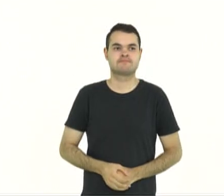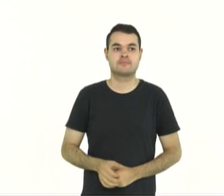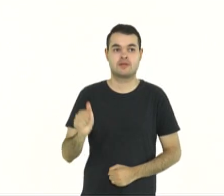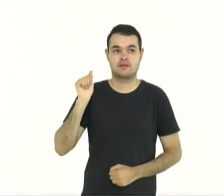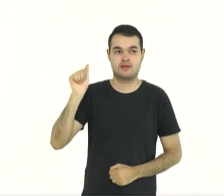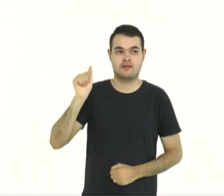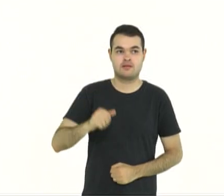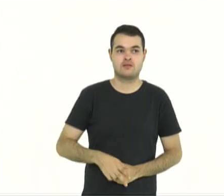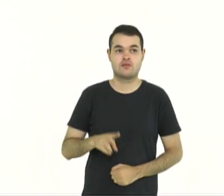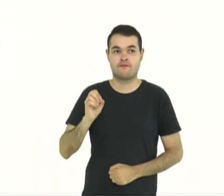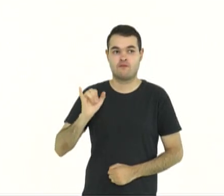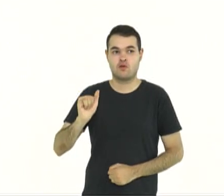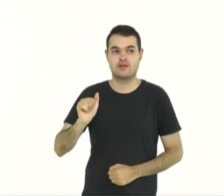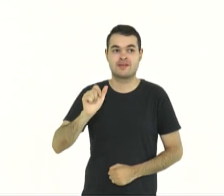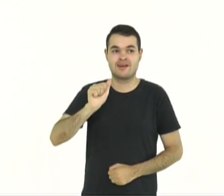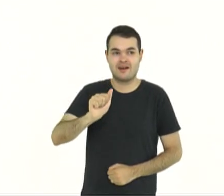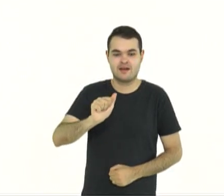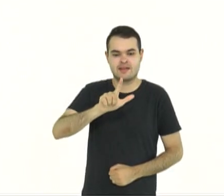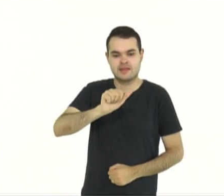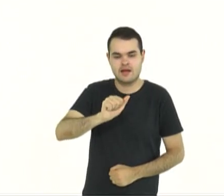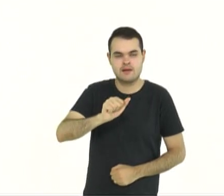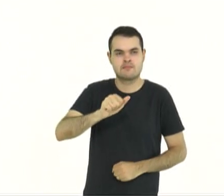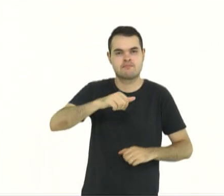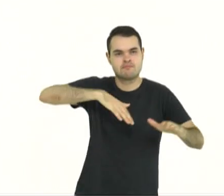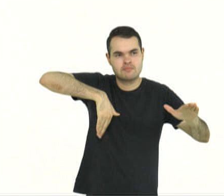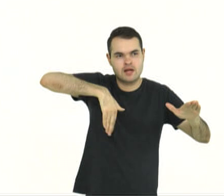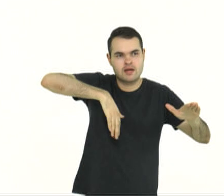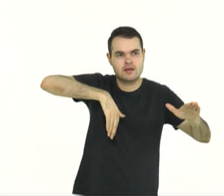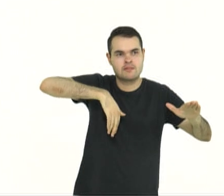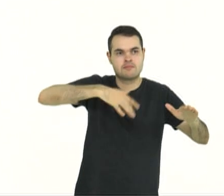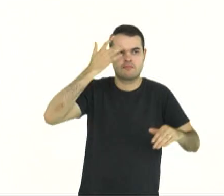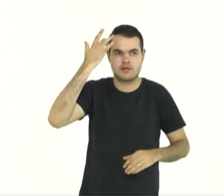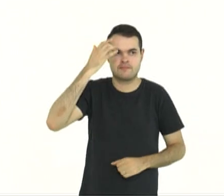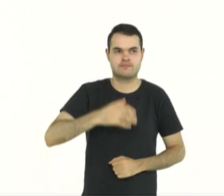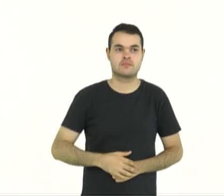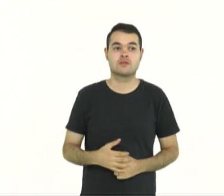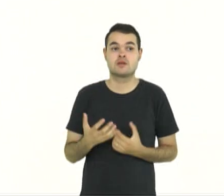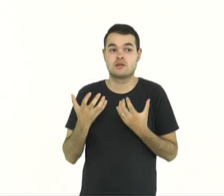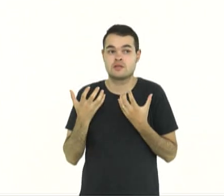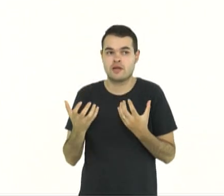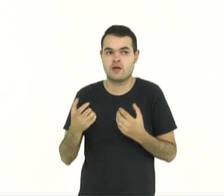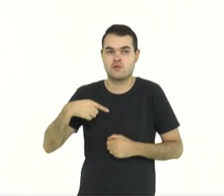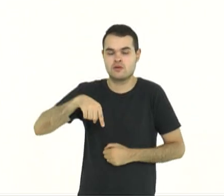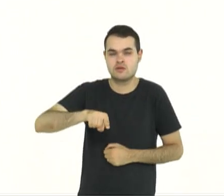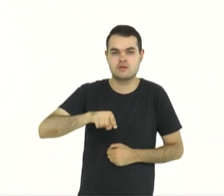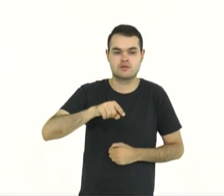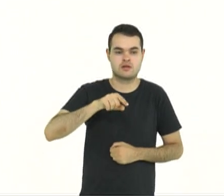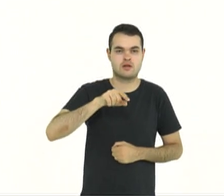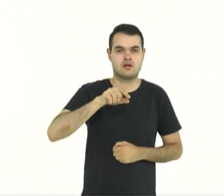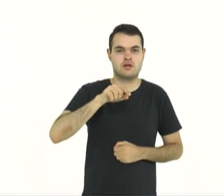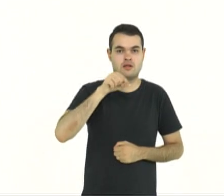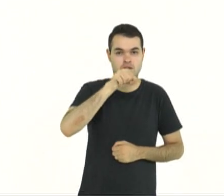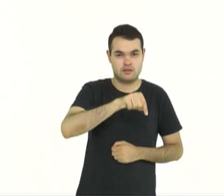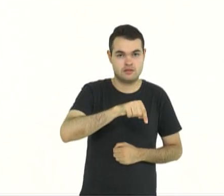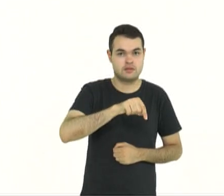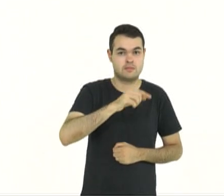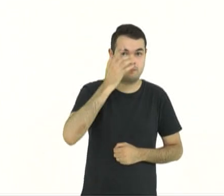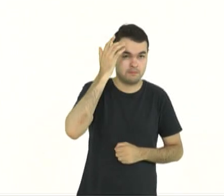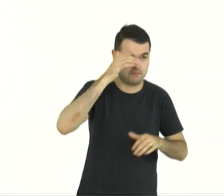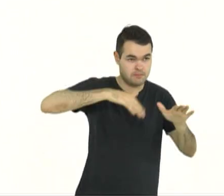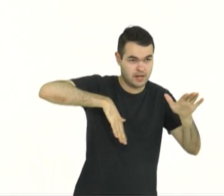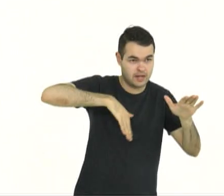A. Voy a la playa mañana. Letra B. Quiero ir a la playa mañana.